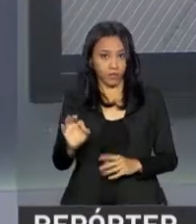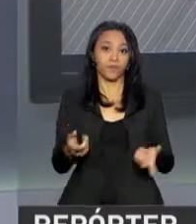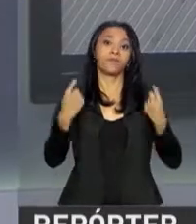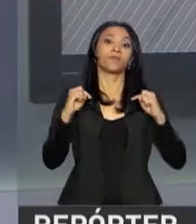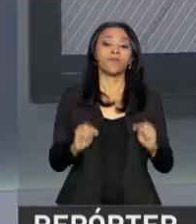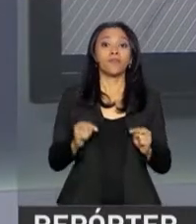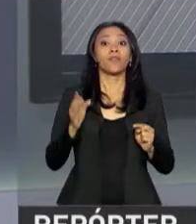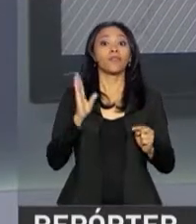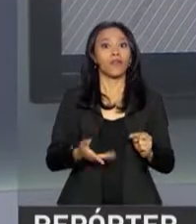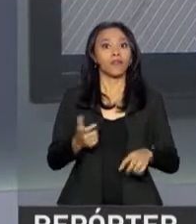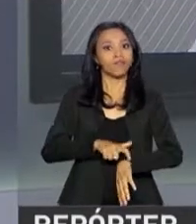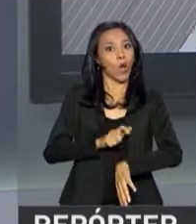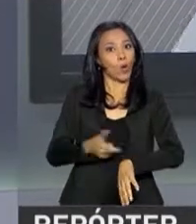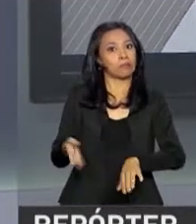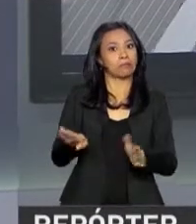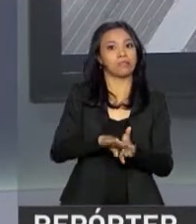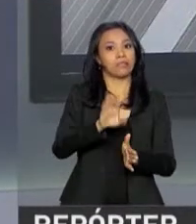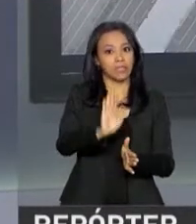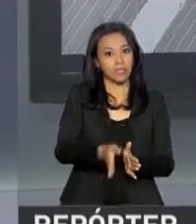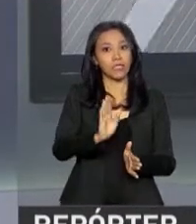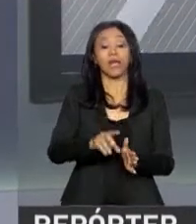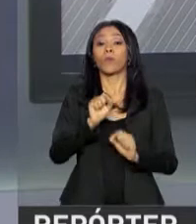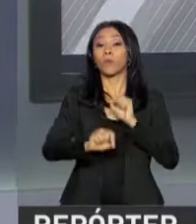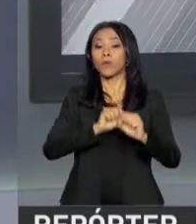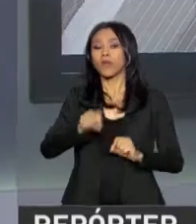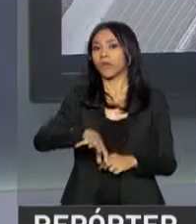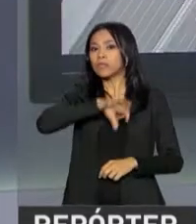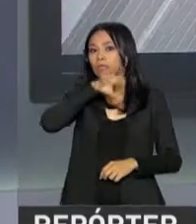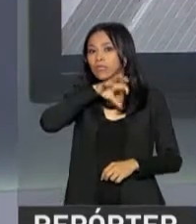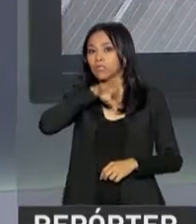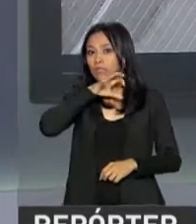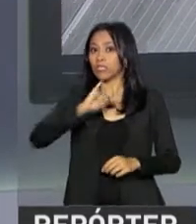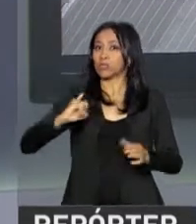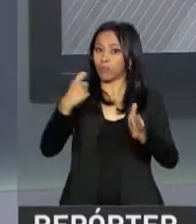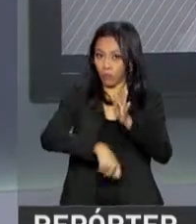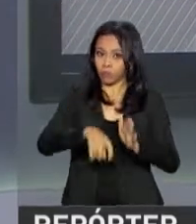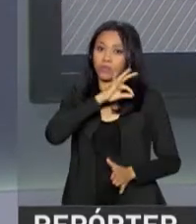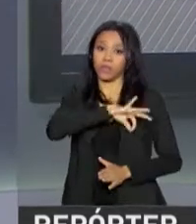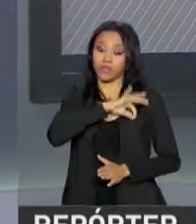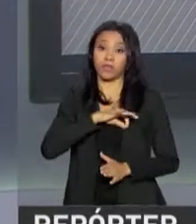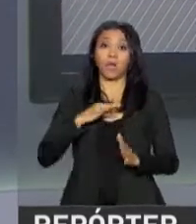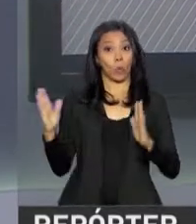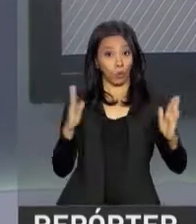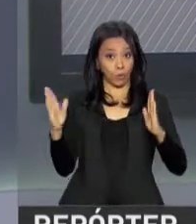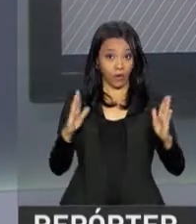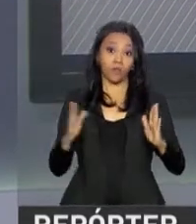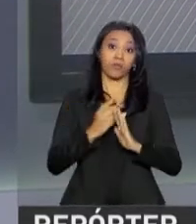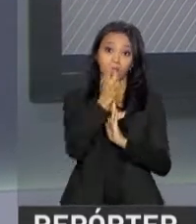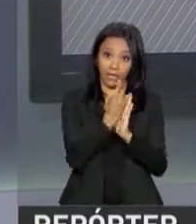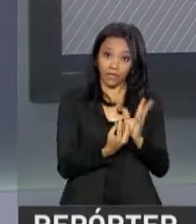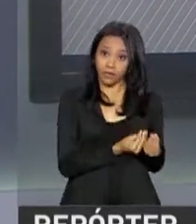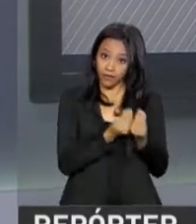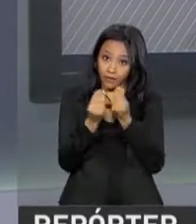chegando a hora dos contribuintes prestarem contas com o leão do imposto de renda o prazo para entrega da declaração começa no dia 1º de